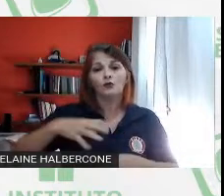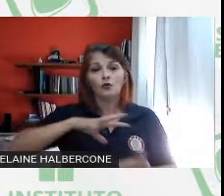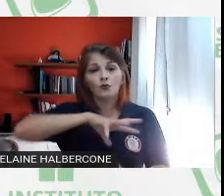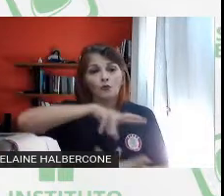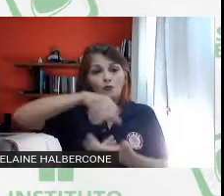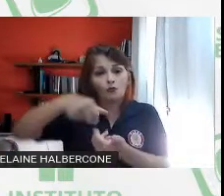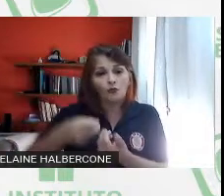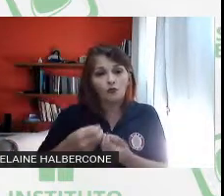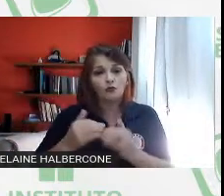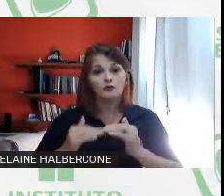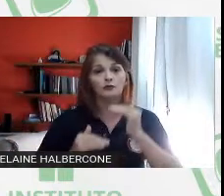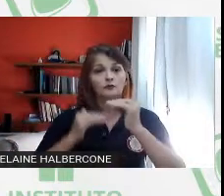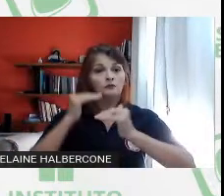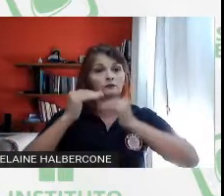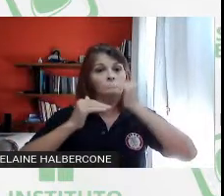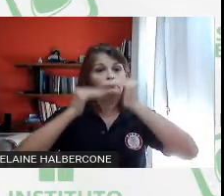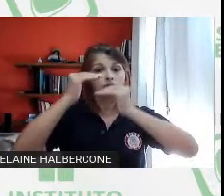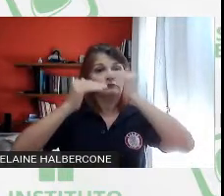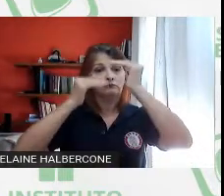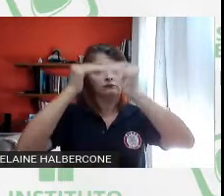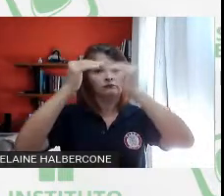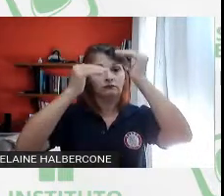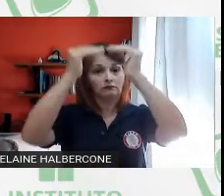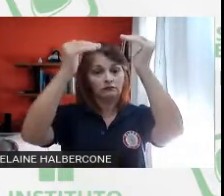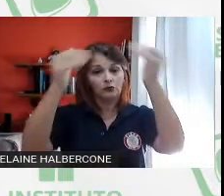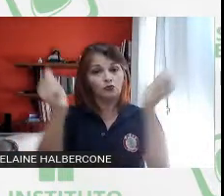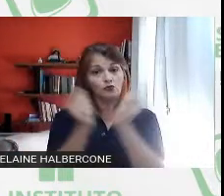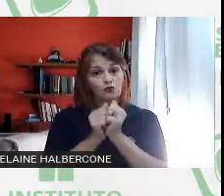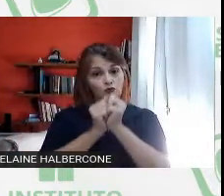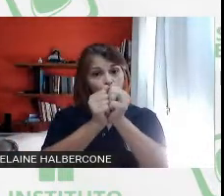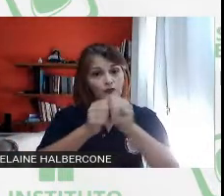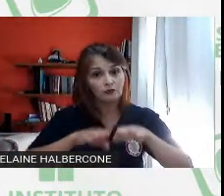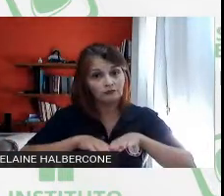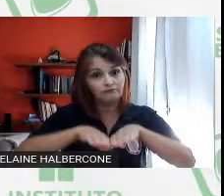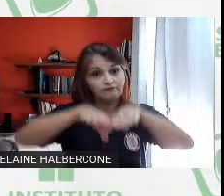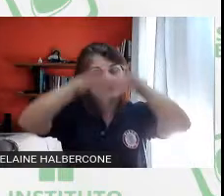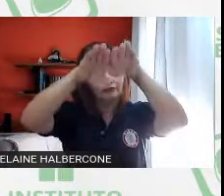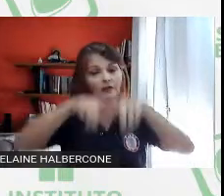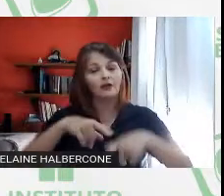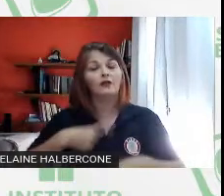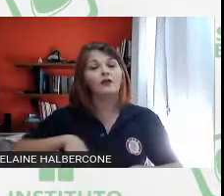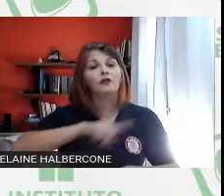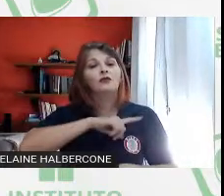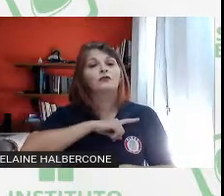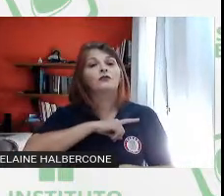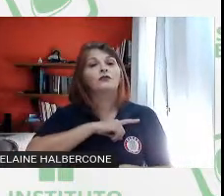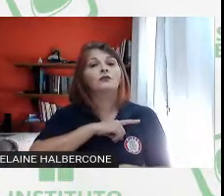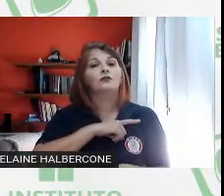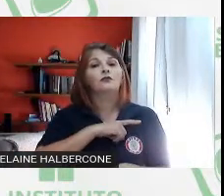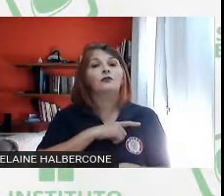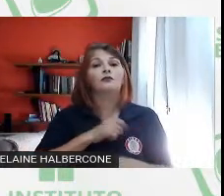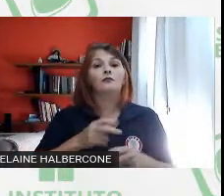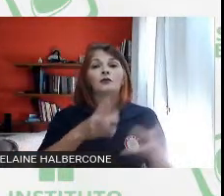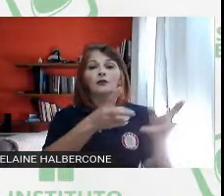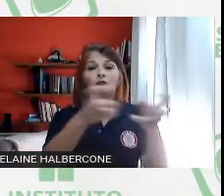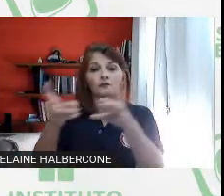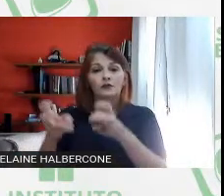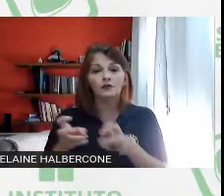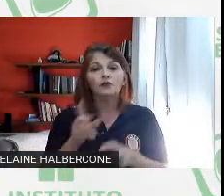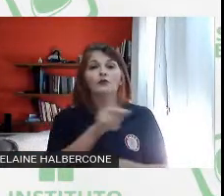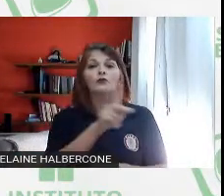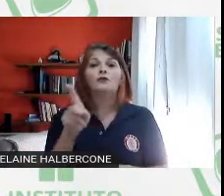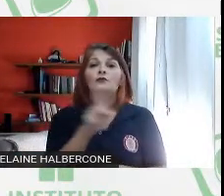vai avançando, nós precisamos avançar junto com ele. Então, nós podemos perceber que para o